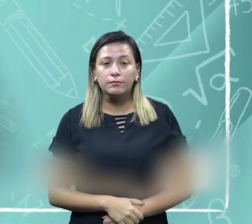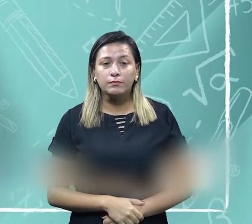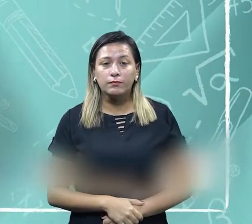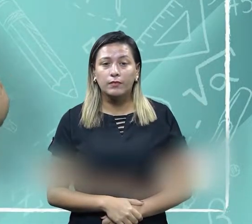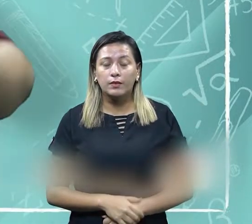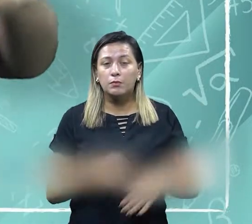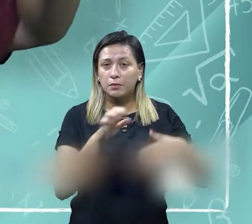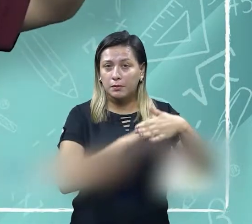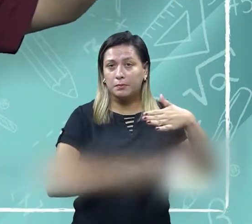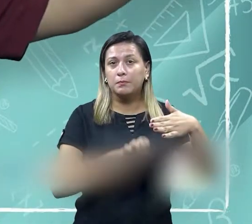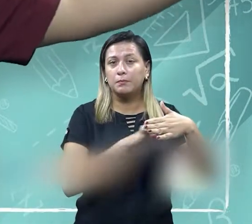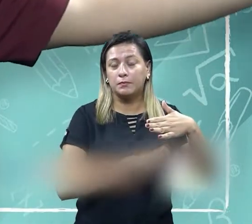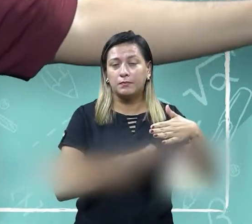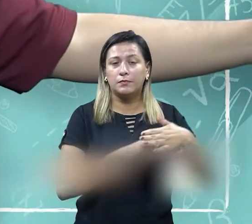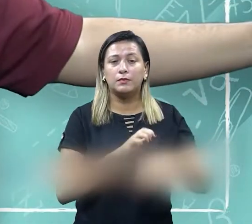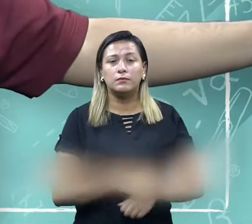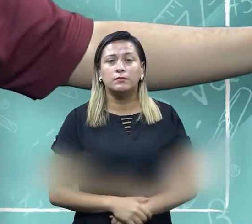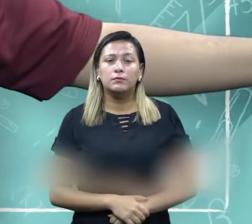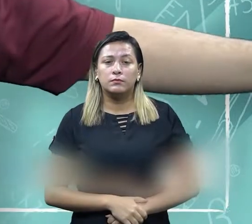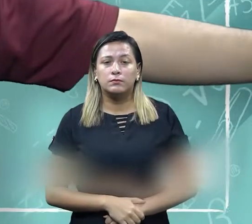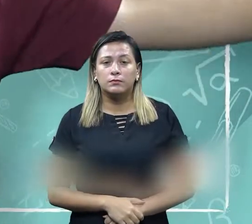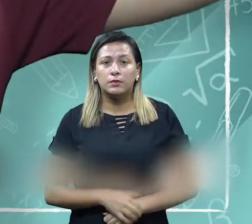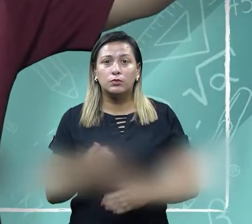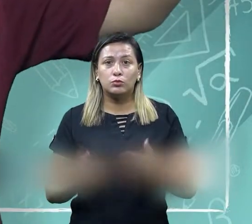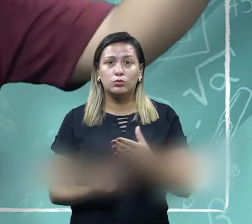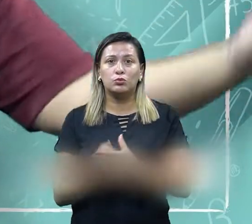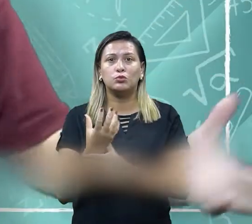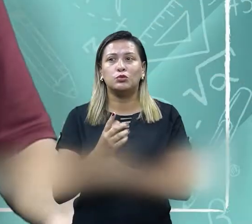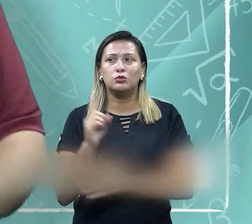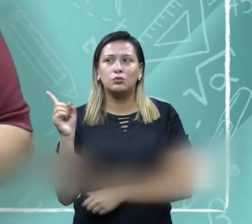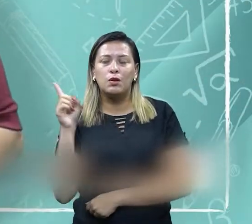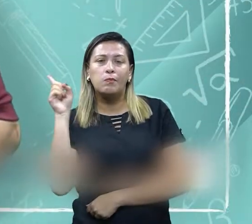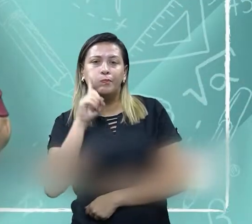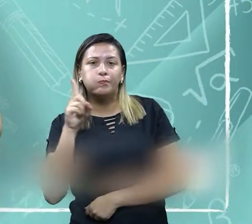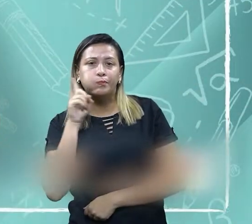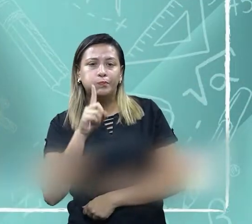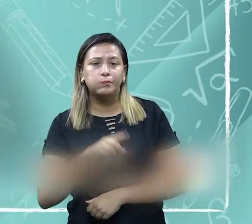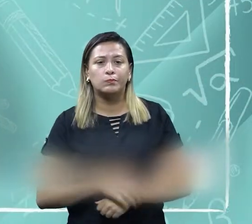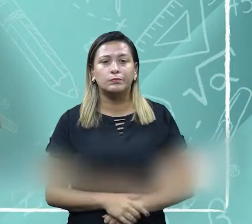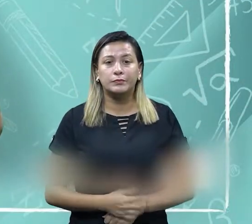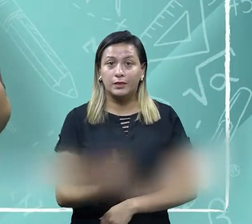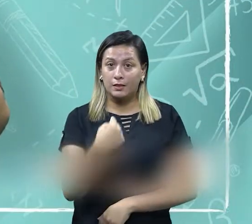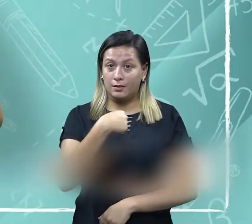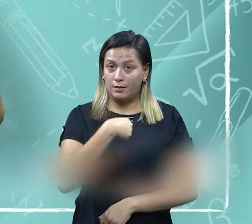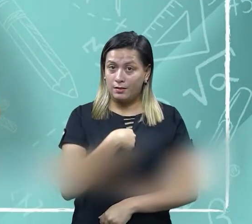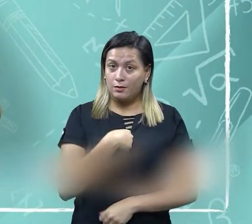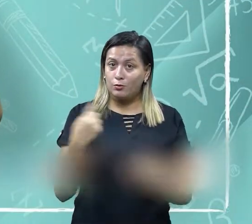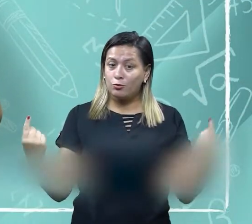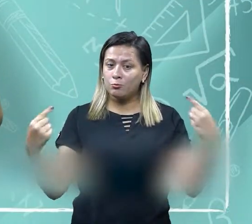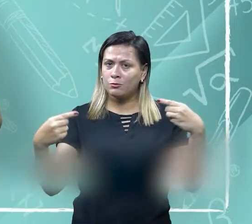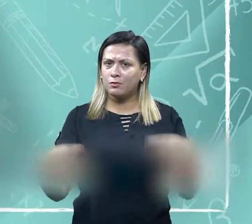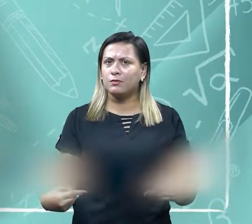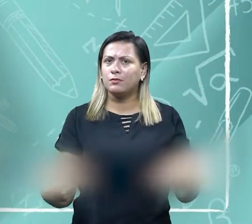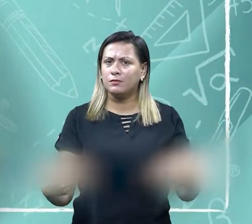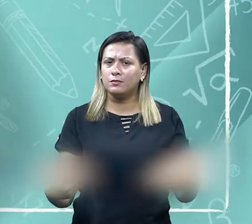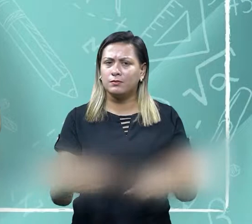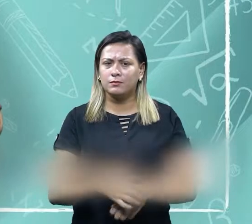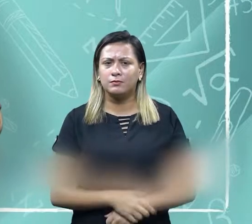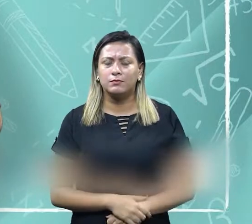X empresa abriu uma filial nos Estados Unidos. Eu, como concorrente dela,